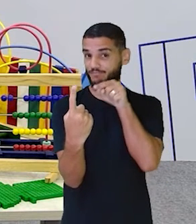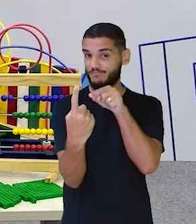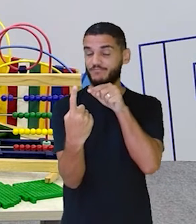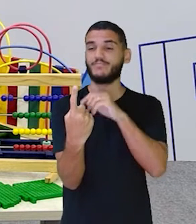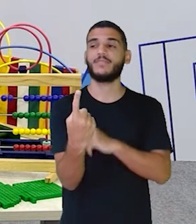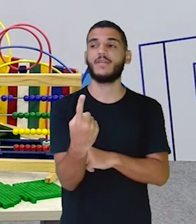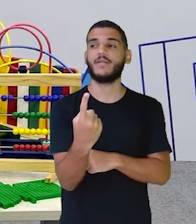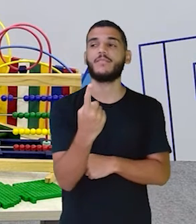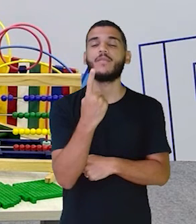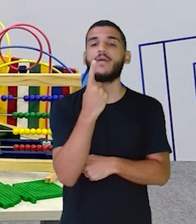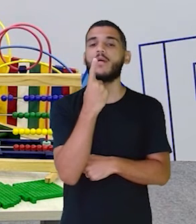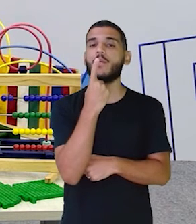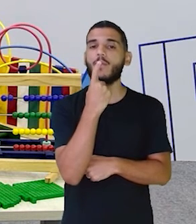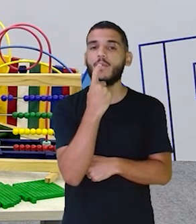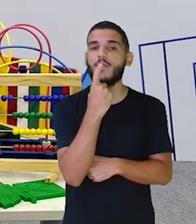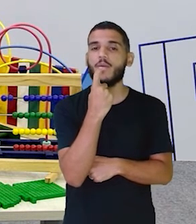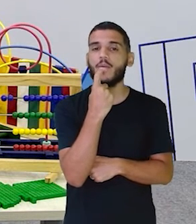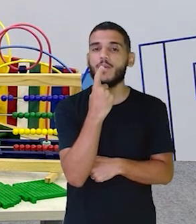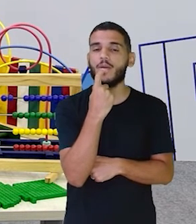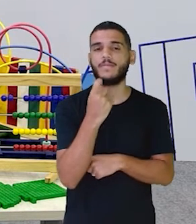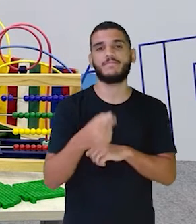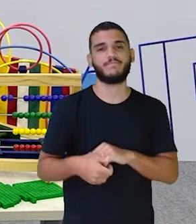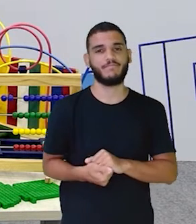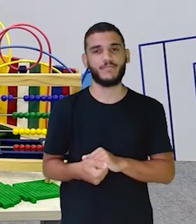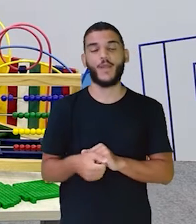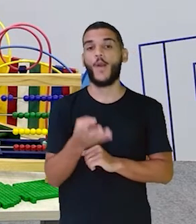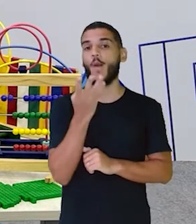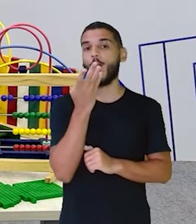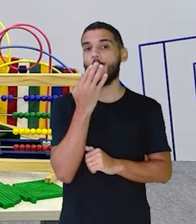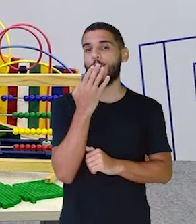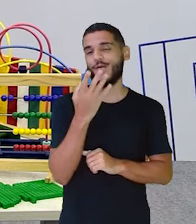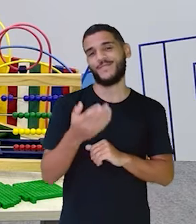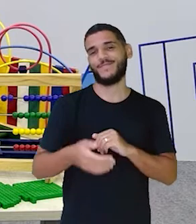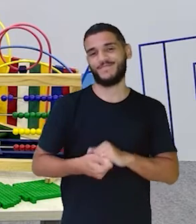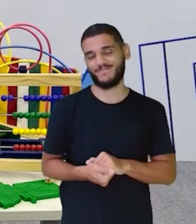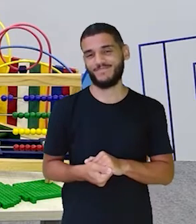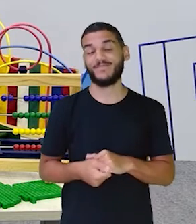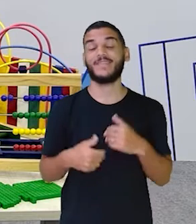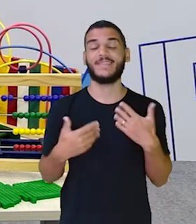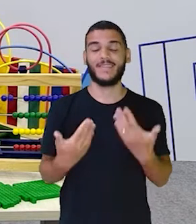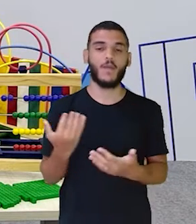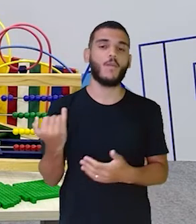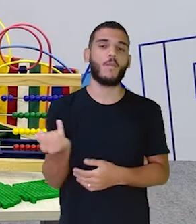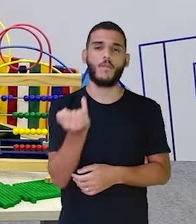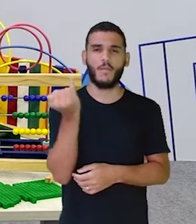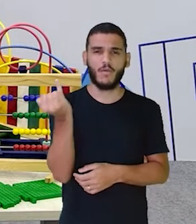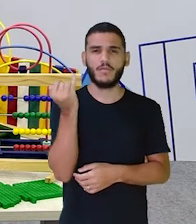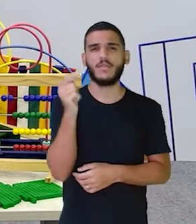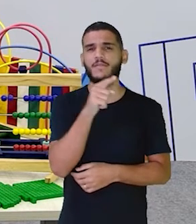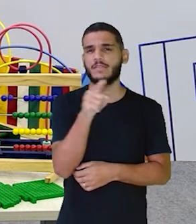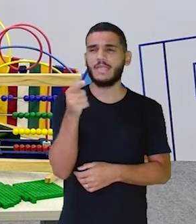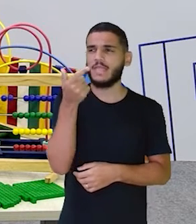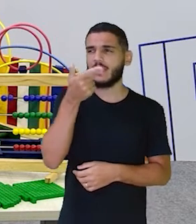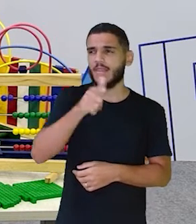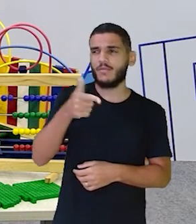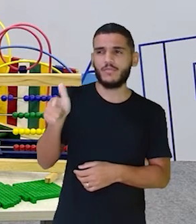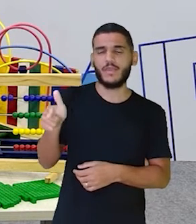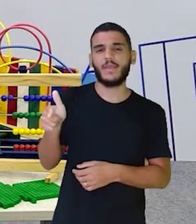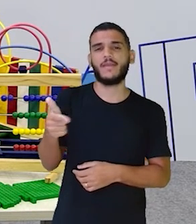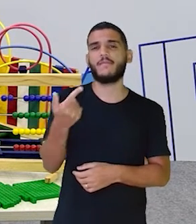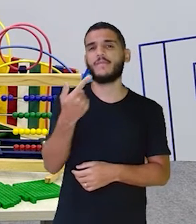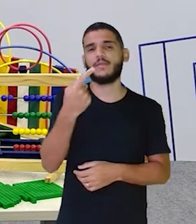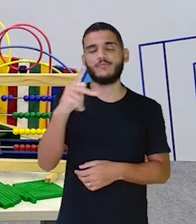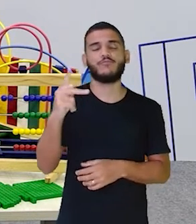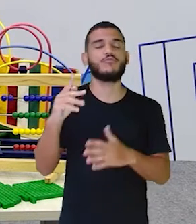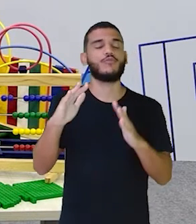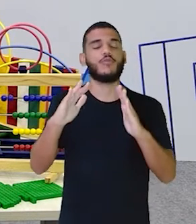cima e você faz isso, ó, vermelho. É importante, mesmo que você não tenha na sua sala de